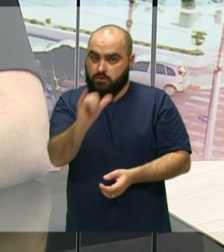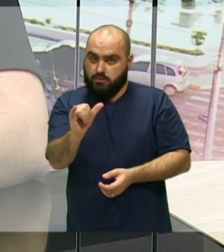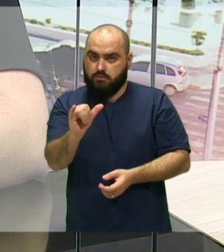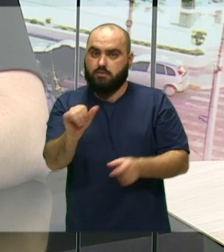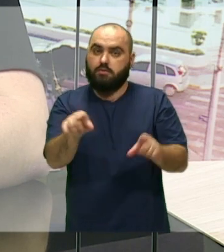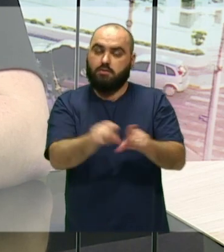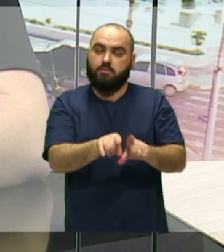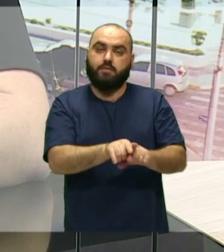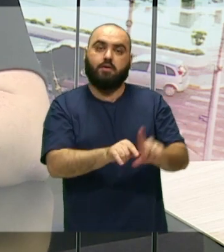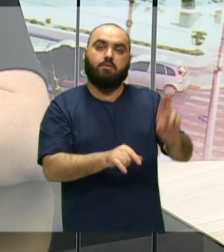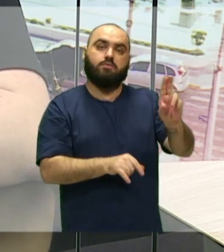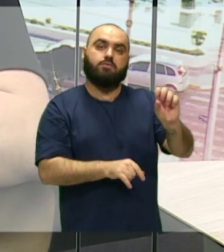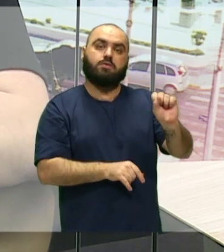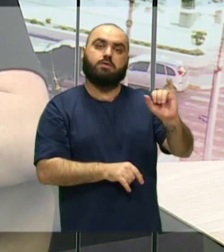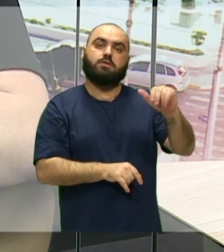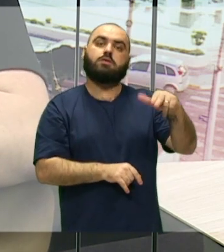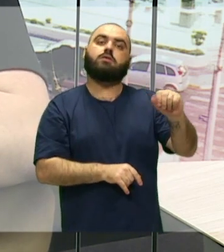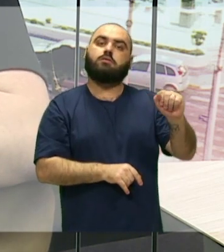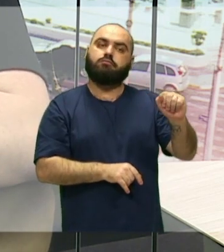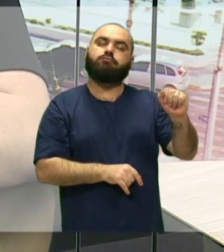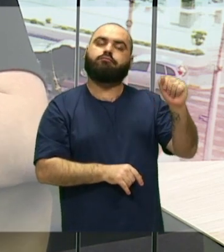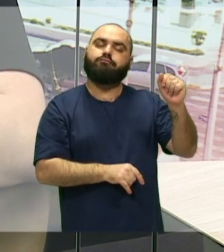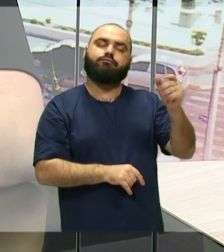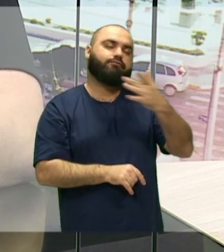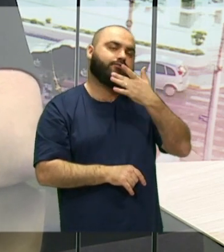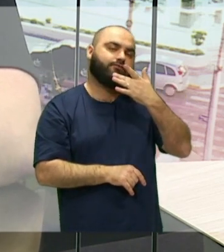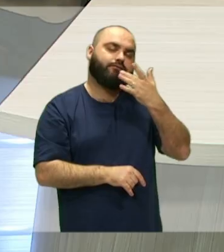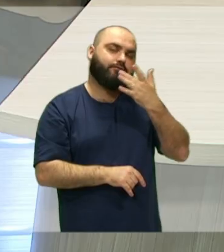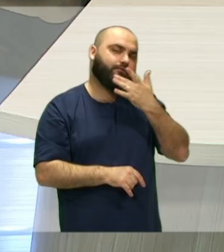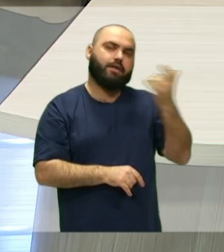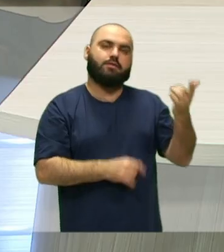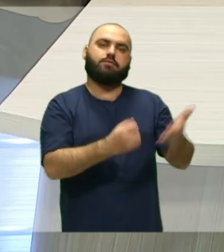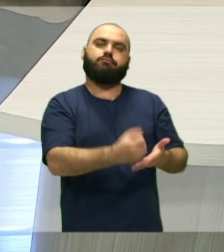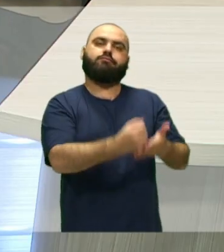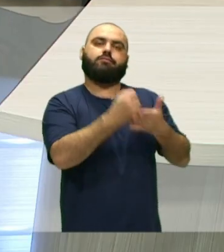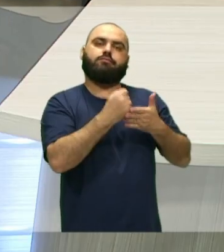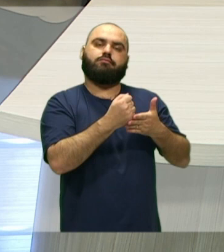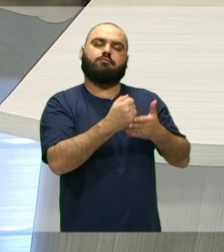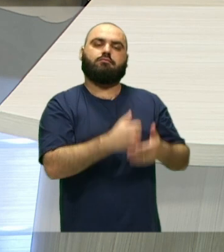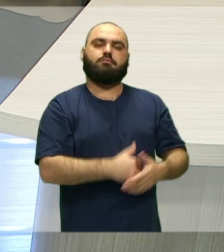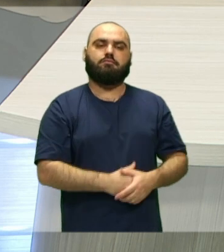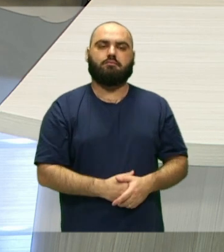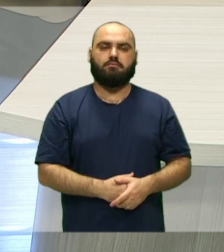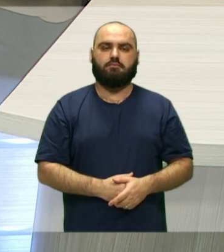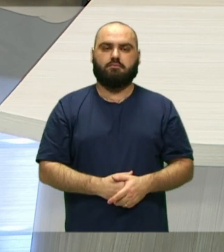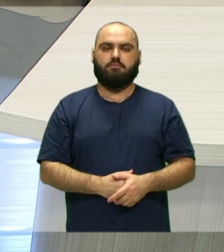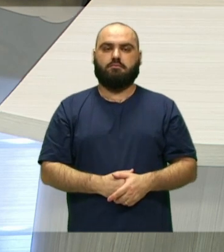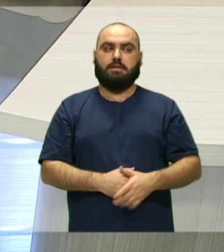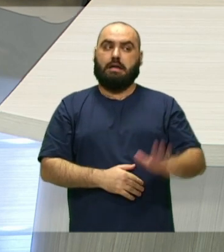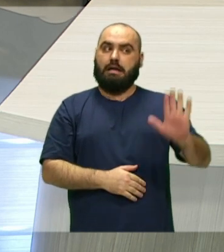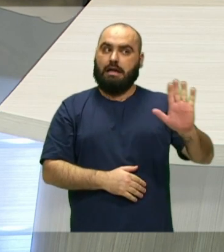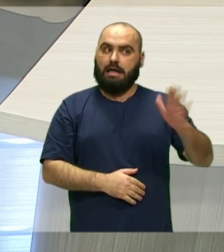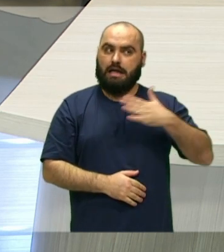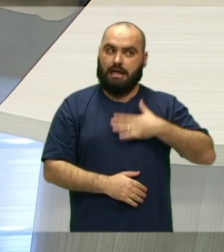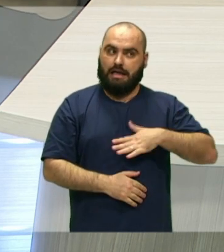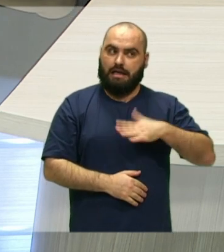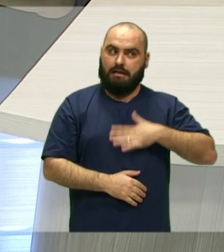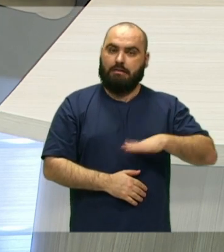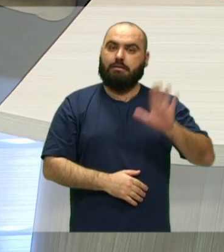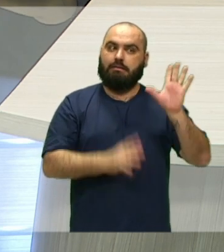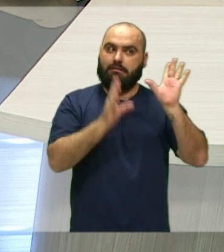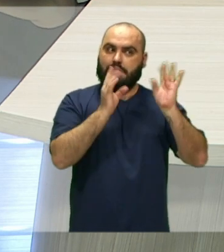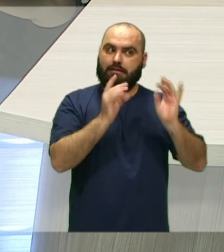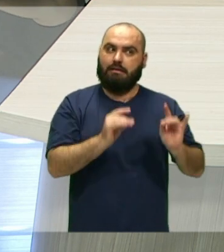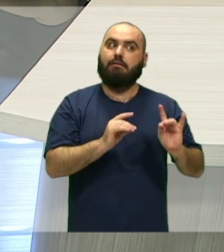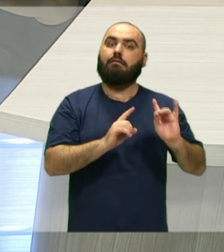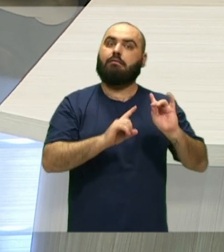usina que que facilitou para criar esse programa permanente de eficiência energética eu vou te pedir para um pqu detalhes que